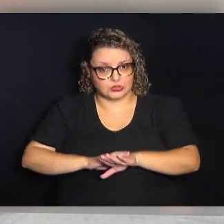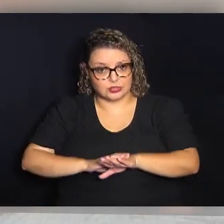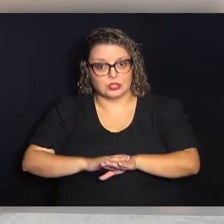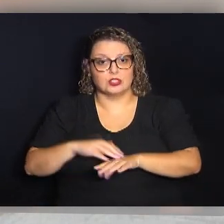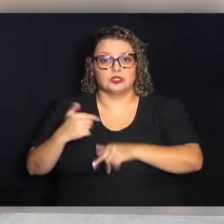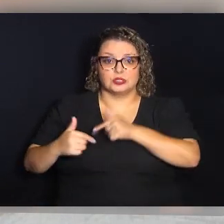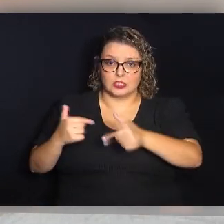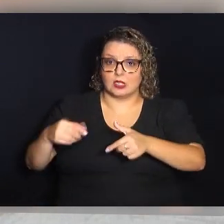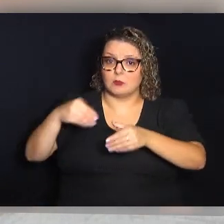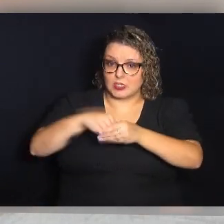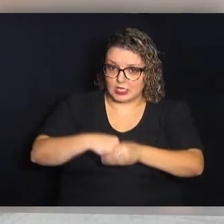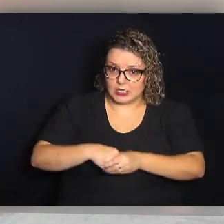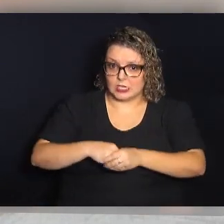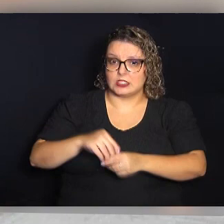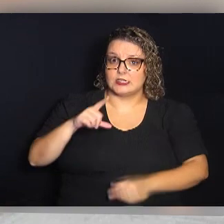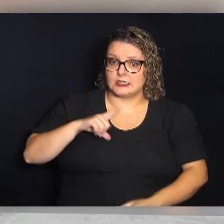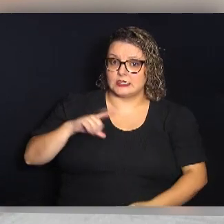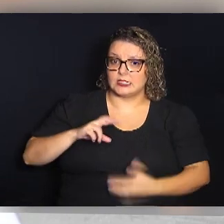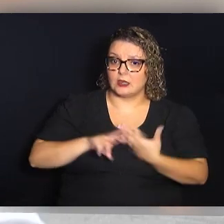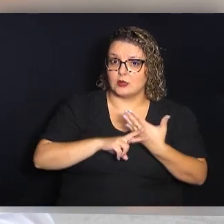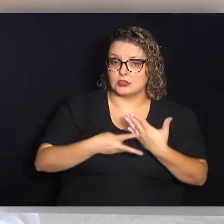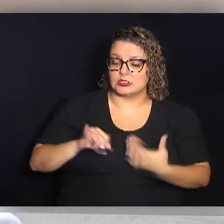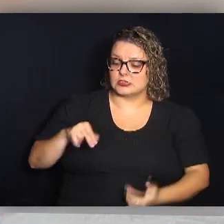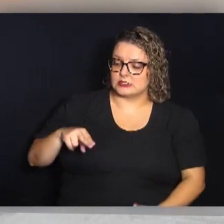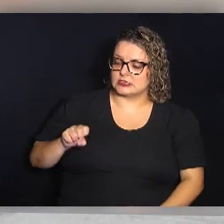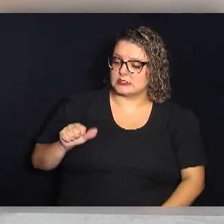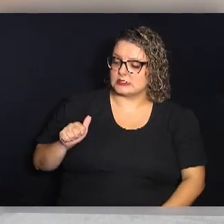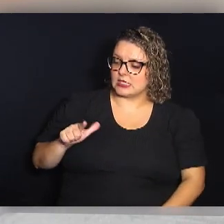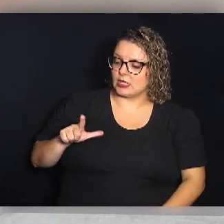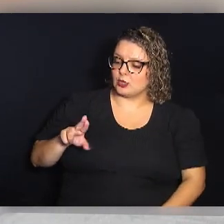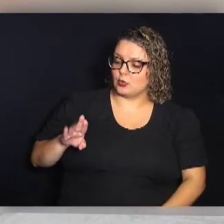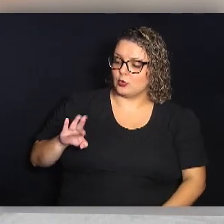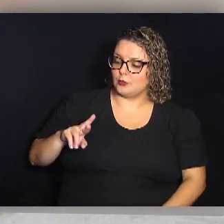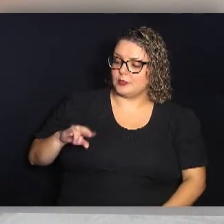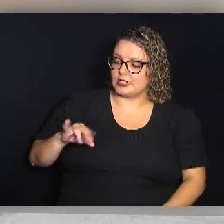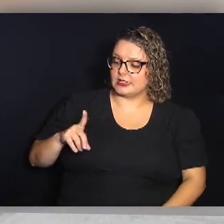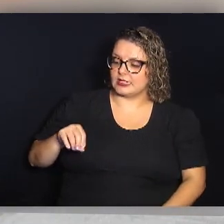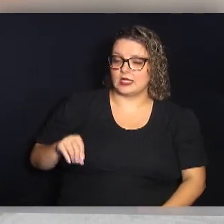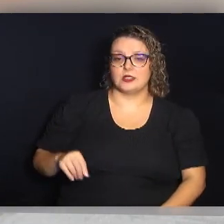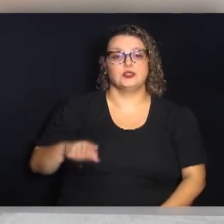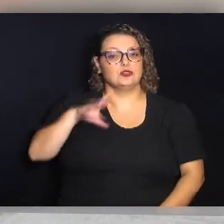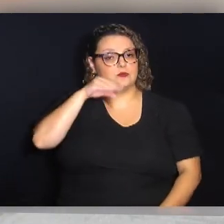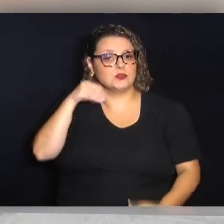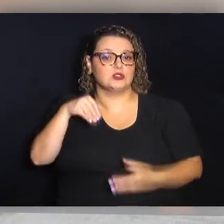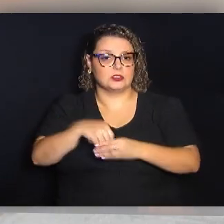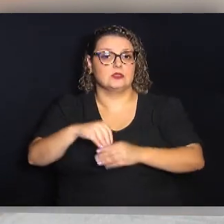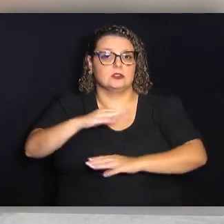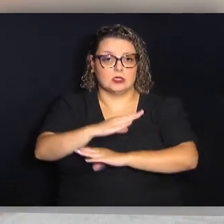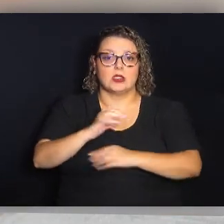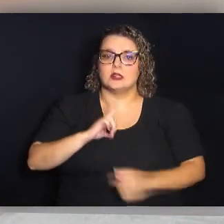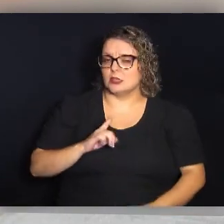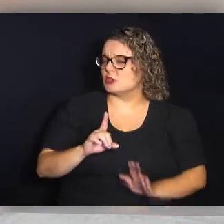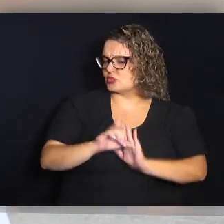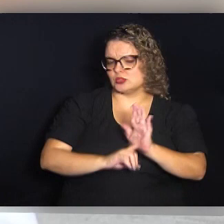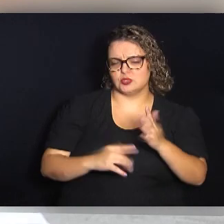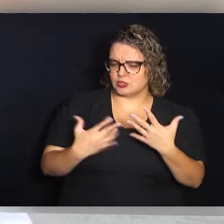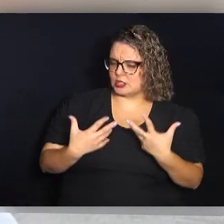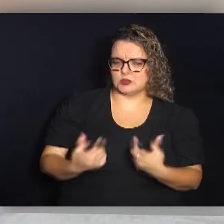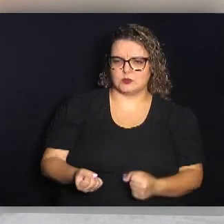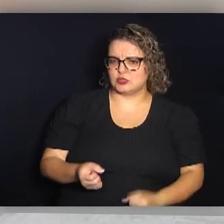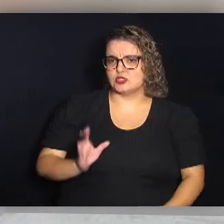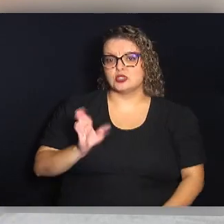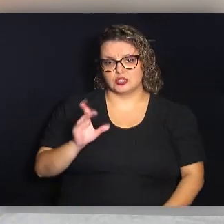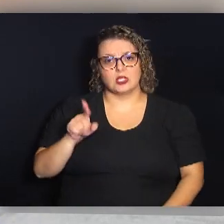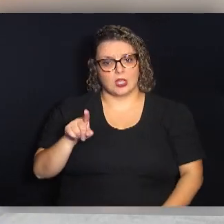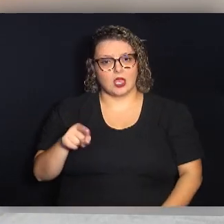aquelas atividades que que geram insalubridade e que o nosso funcionário da nossa Câmara Municipal tem direito a receber que